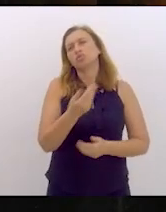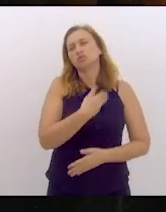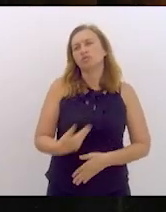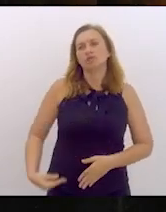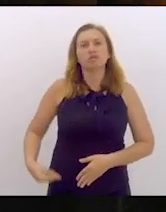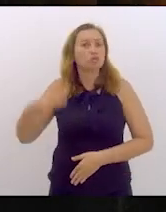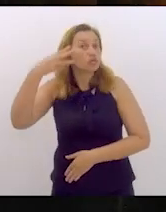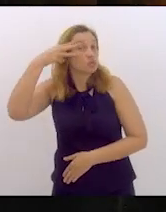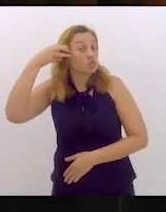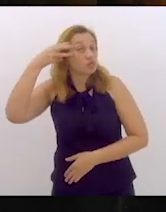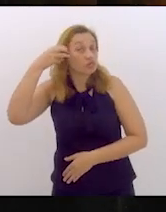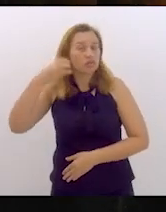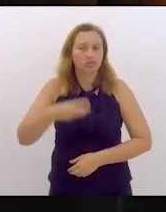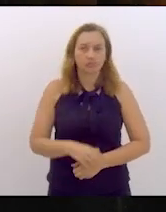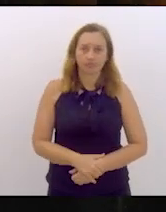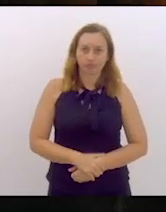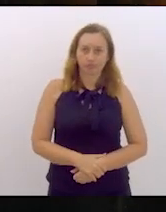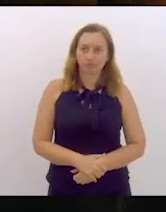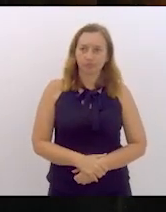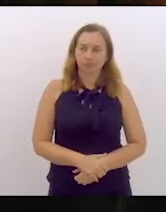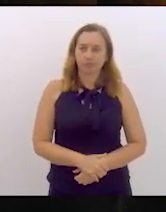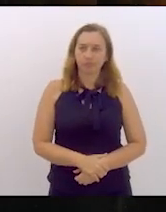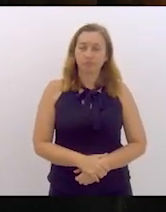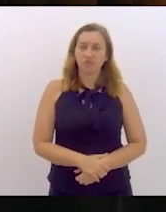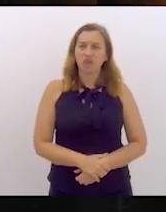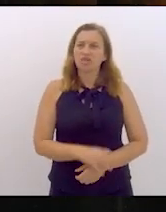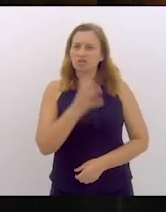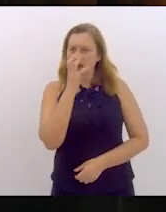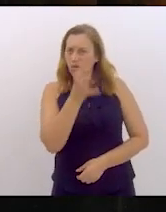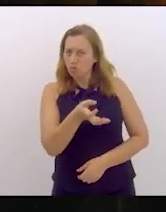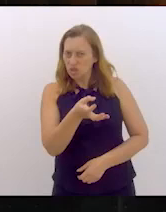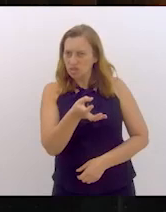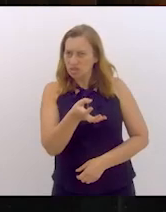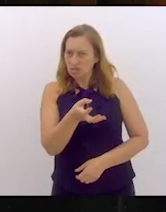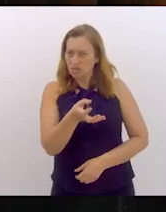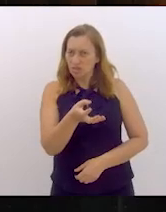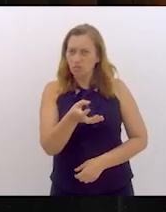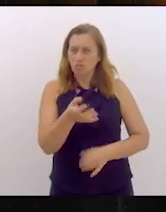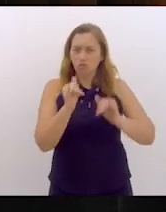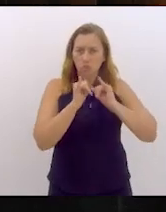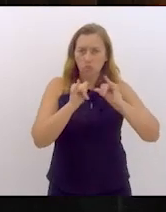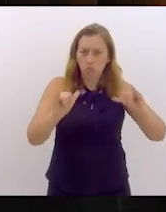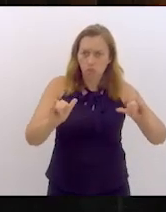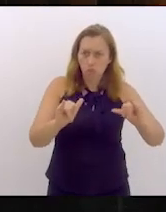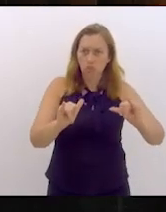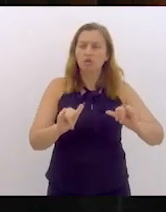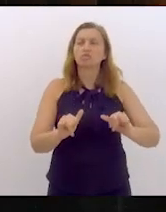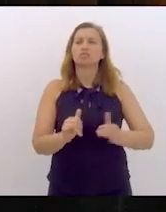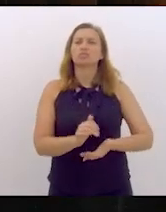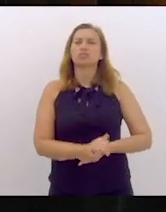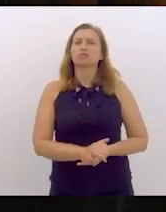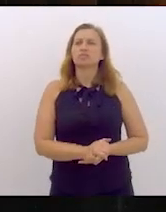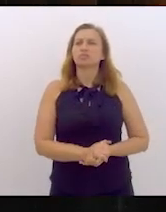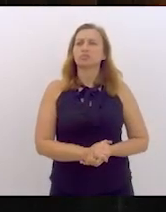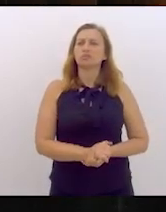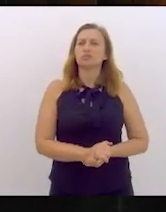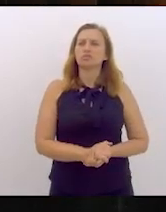Wilson vício esse essa denúncia vinda a público gerou